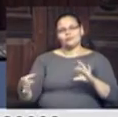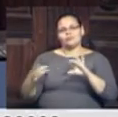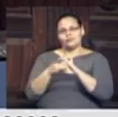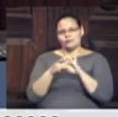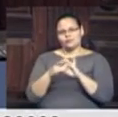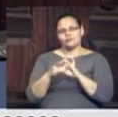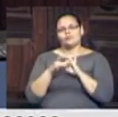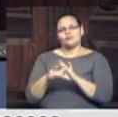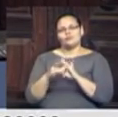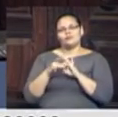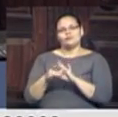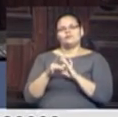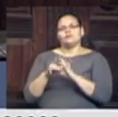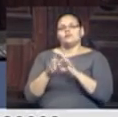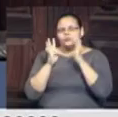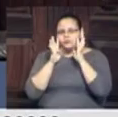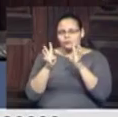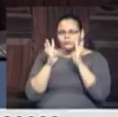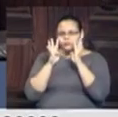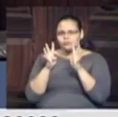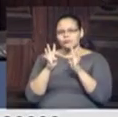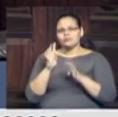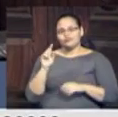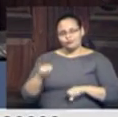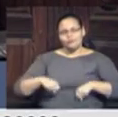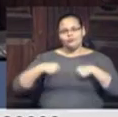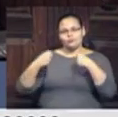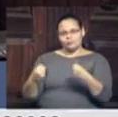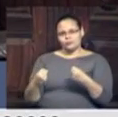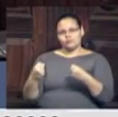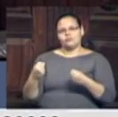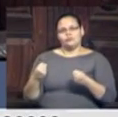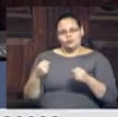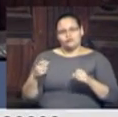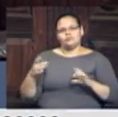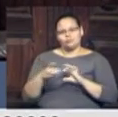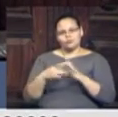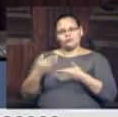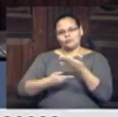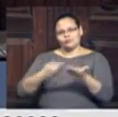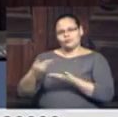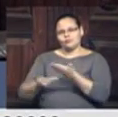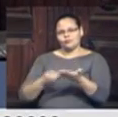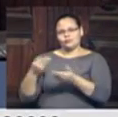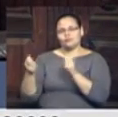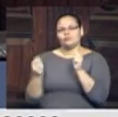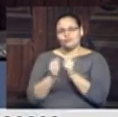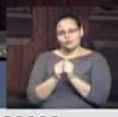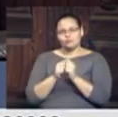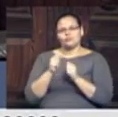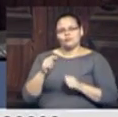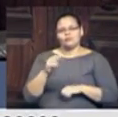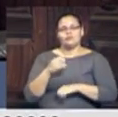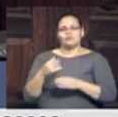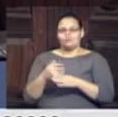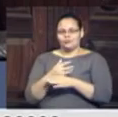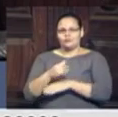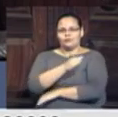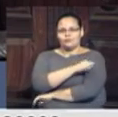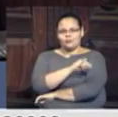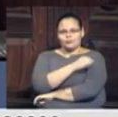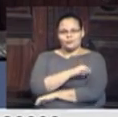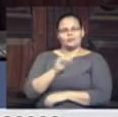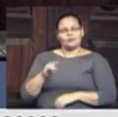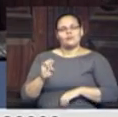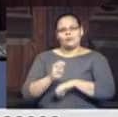união, concentração e um esforço coletivo para evitar que a cidade do Rio de Janeiro venha a ser amanhã o que infelizmente passa o